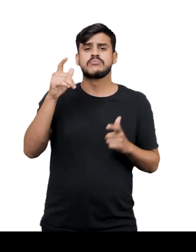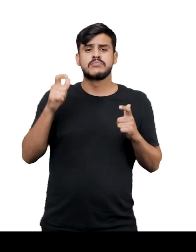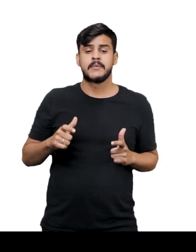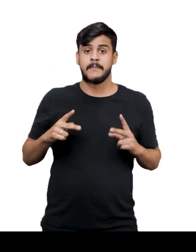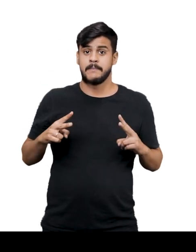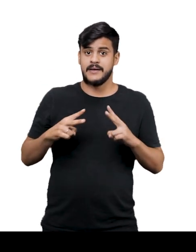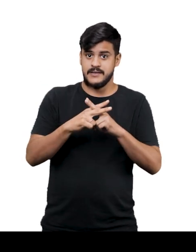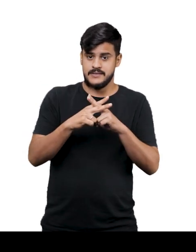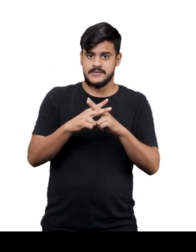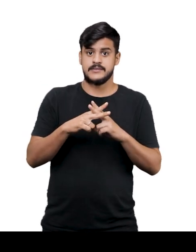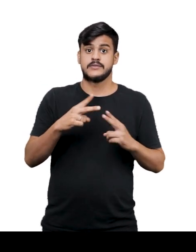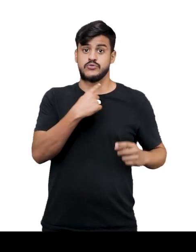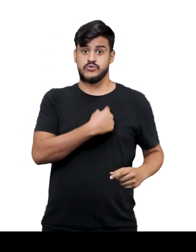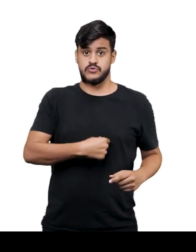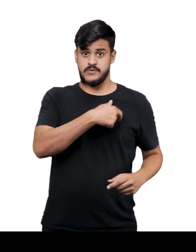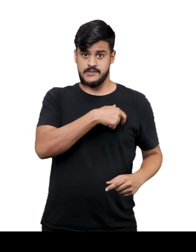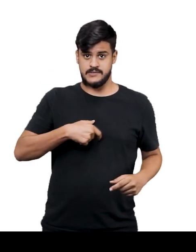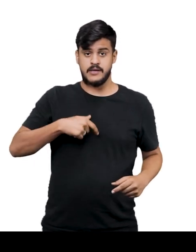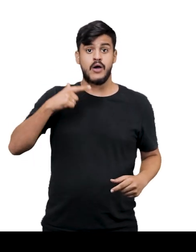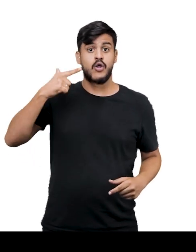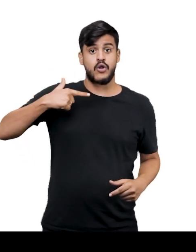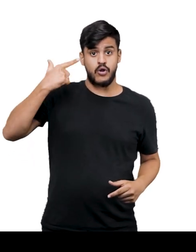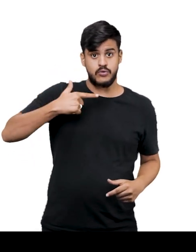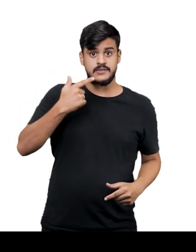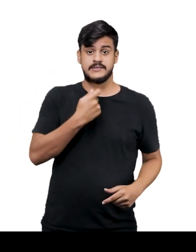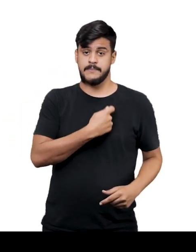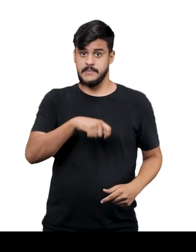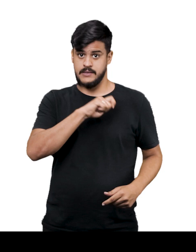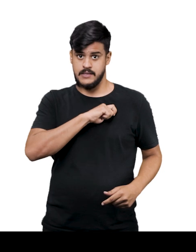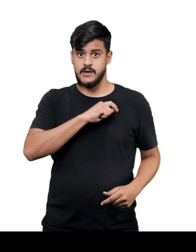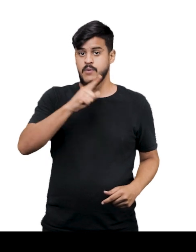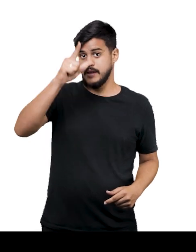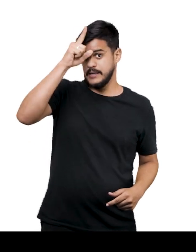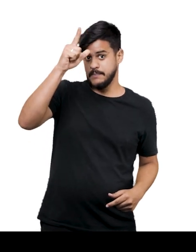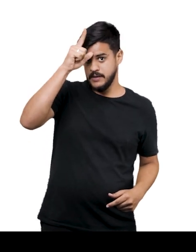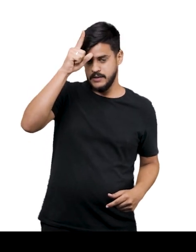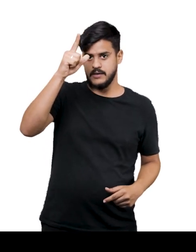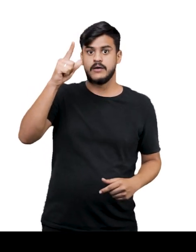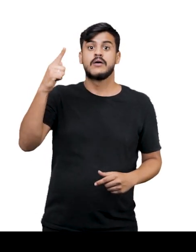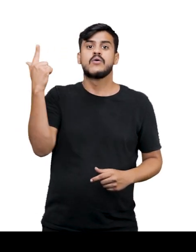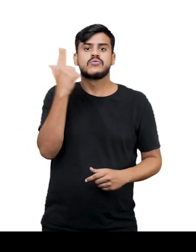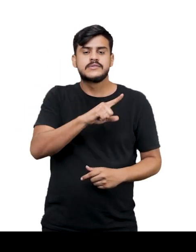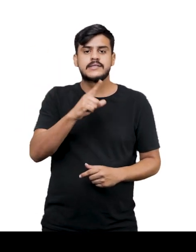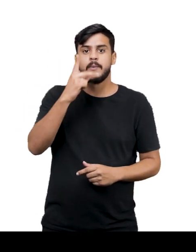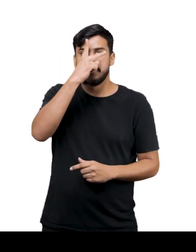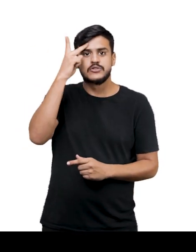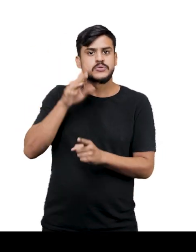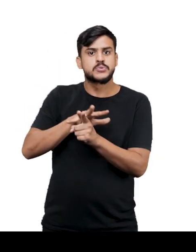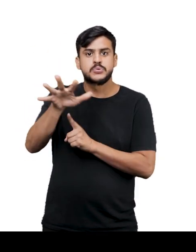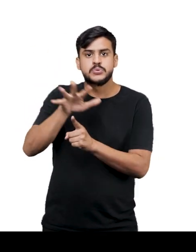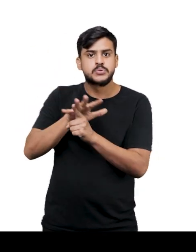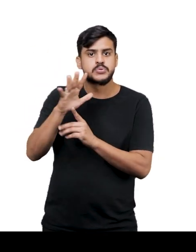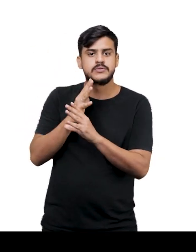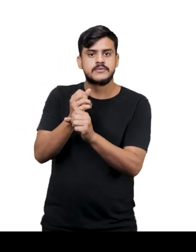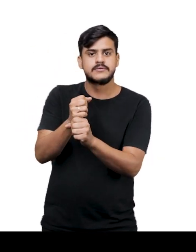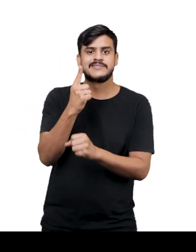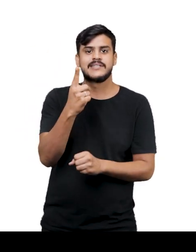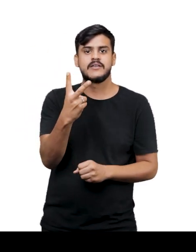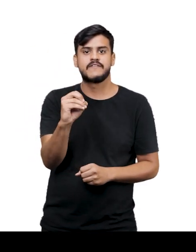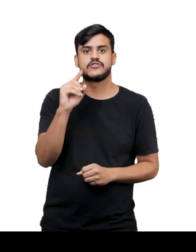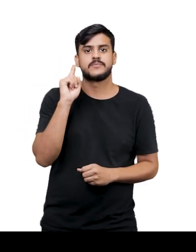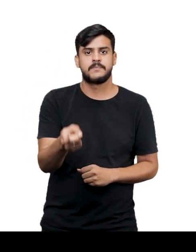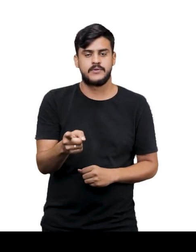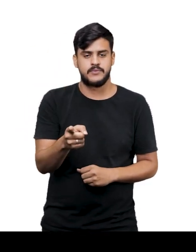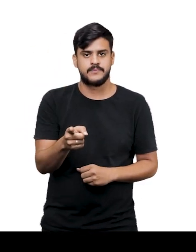O tour passou por Paris, Berna, Londres, Milão e Düsseldorf, onde atraiu mais de 120